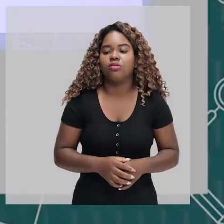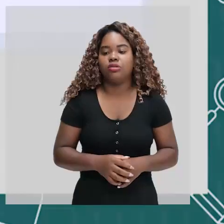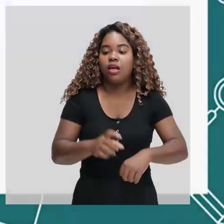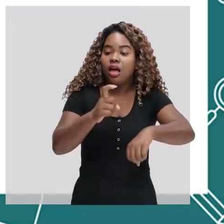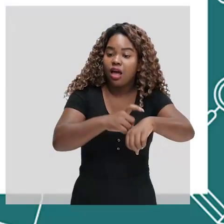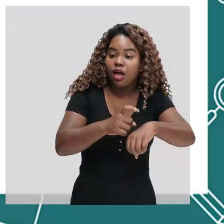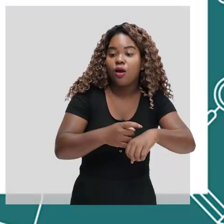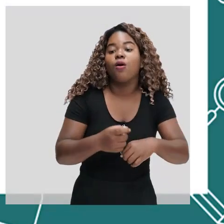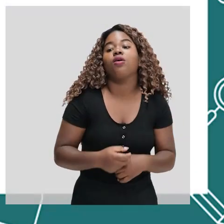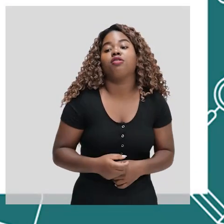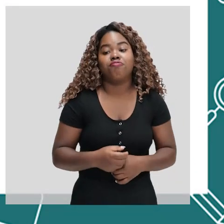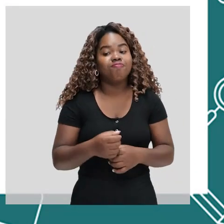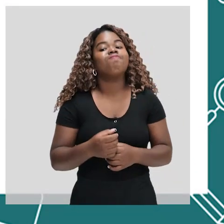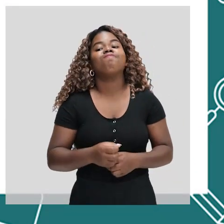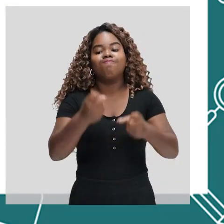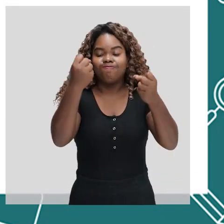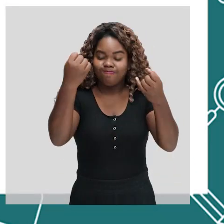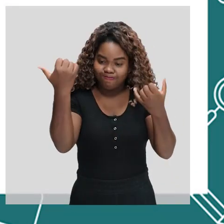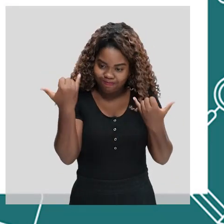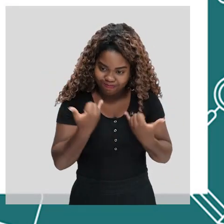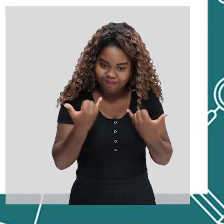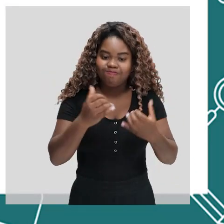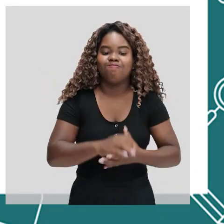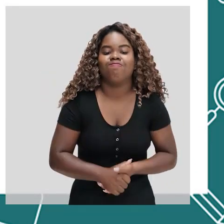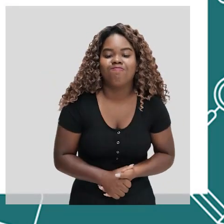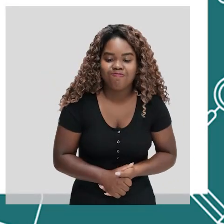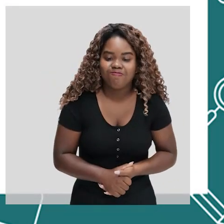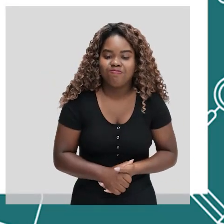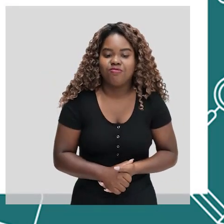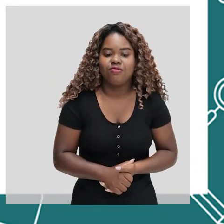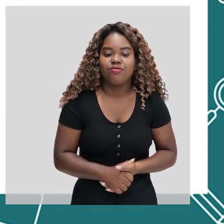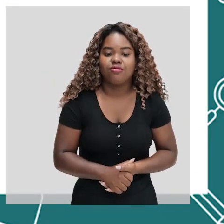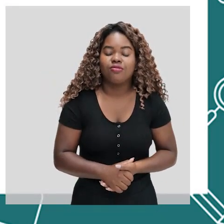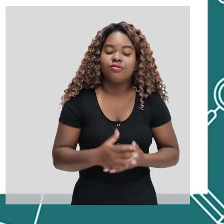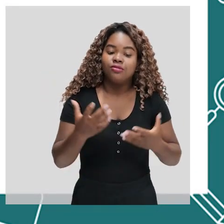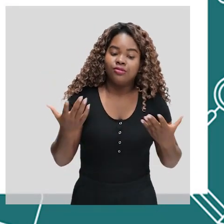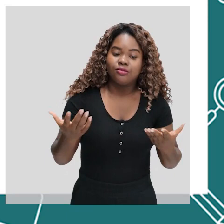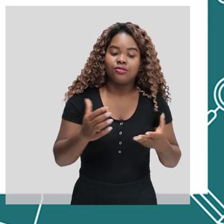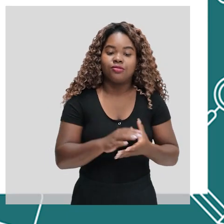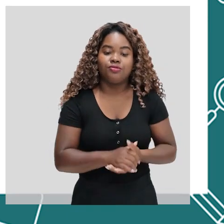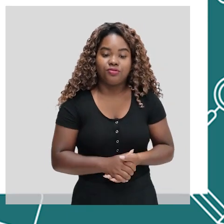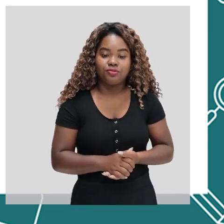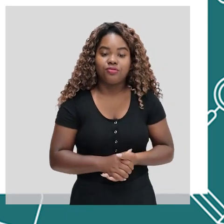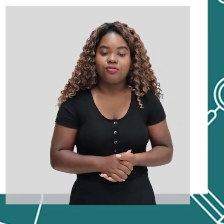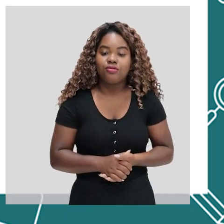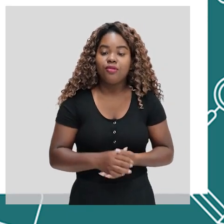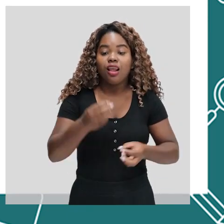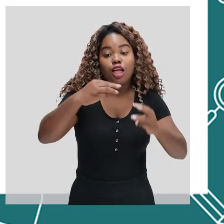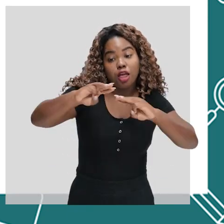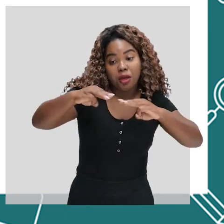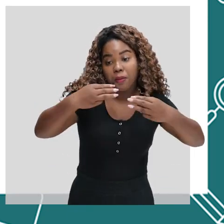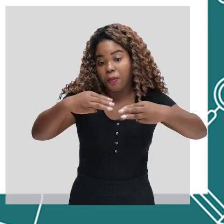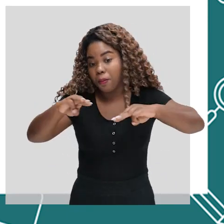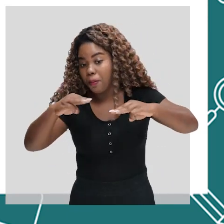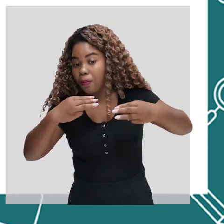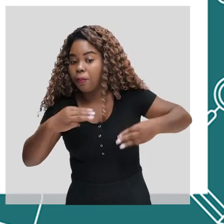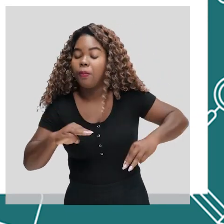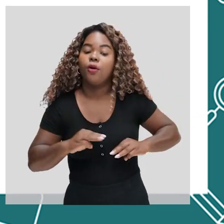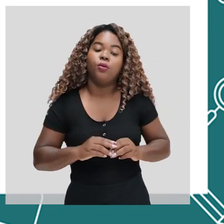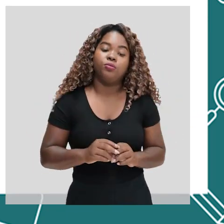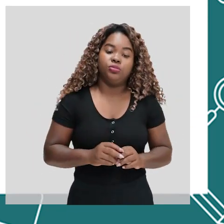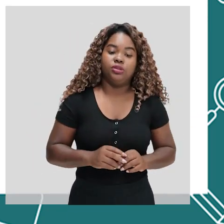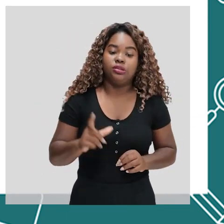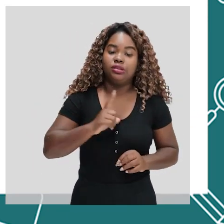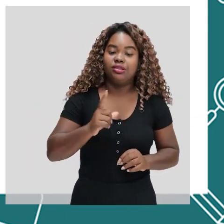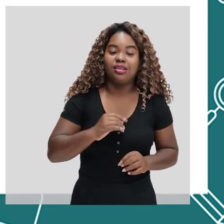e se for para dar certo o tempo vai dizer aí gente eu acho que a parte da canção assim bem mais